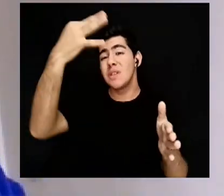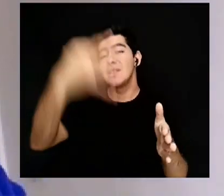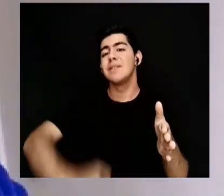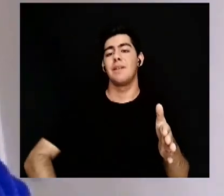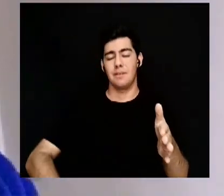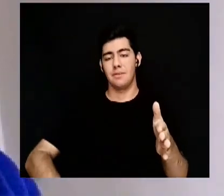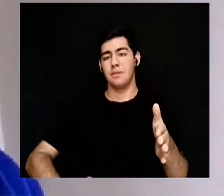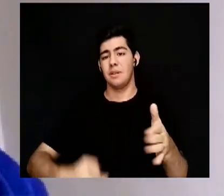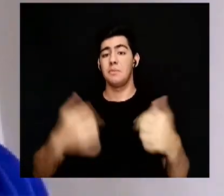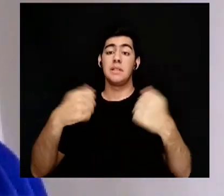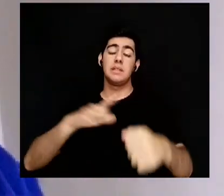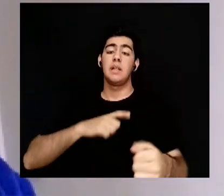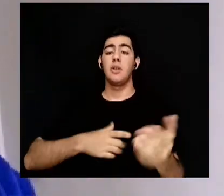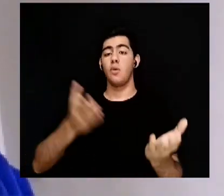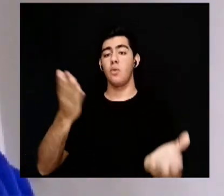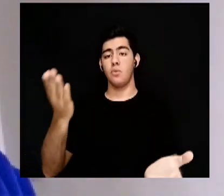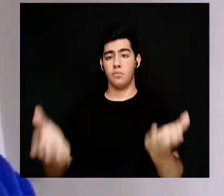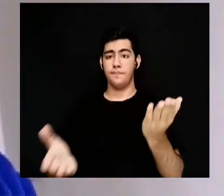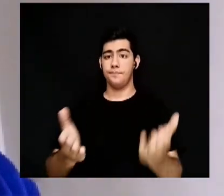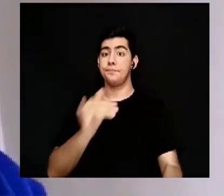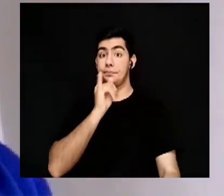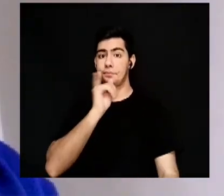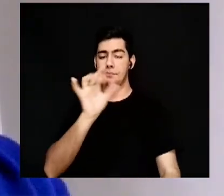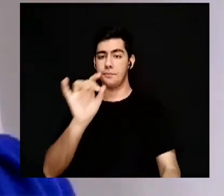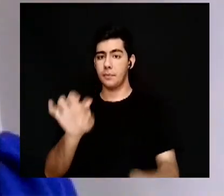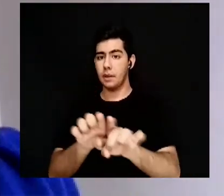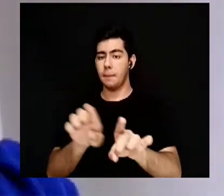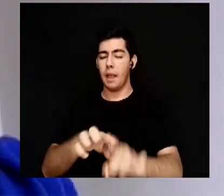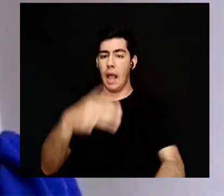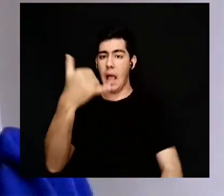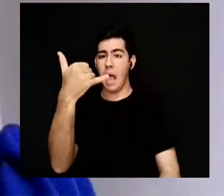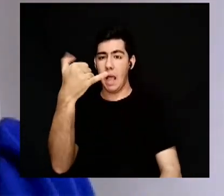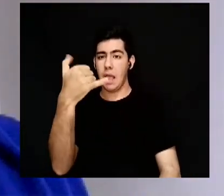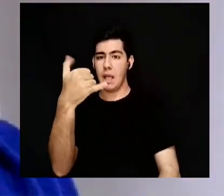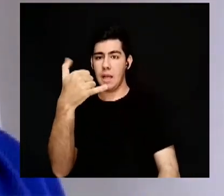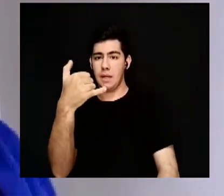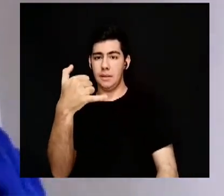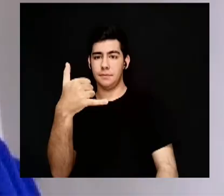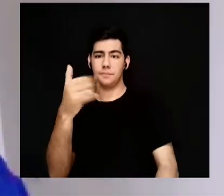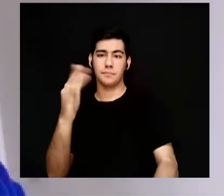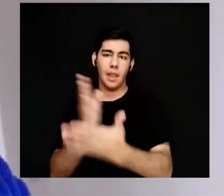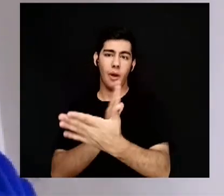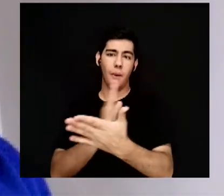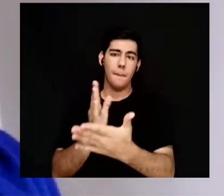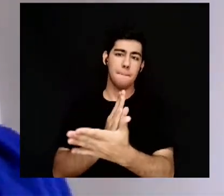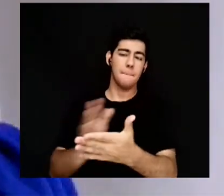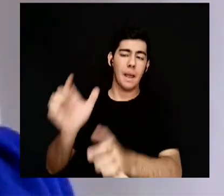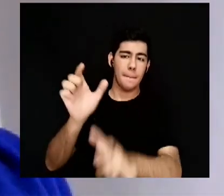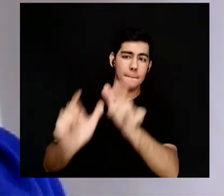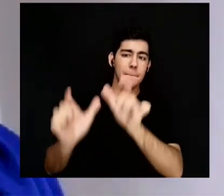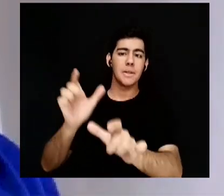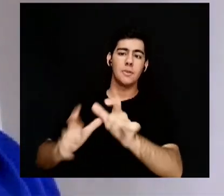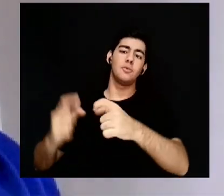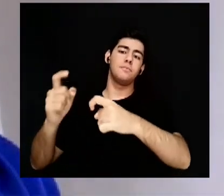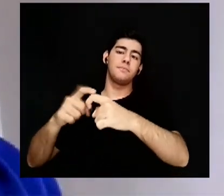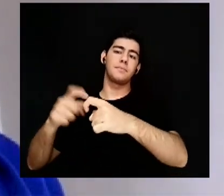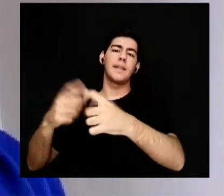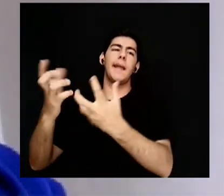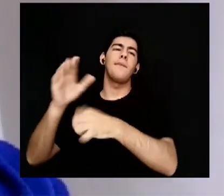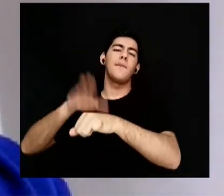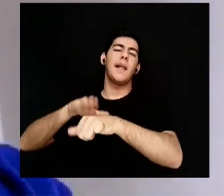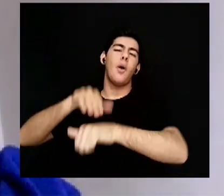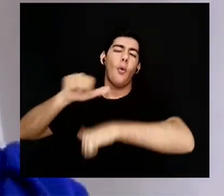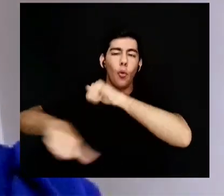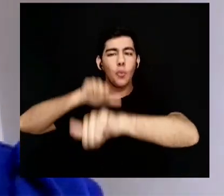às canetas, né, até a Sociedade Brasileira de Endocrinologia e Metabologia está querendo mudar um pouquinho, mudar esse termo,